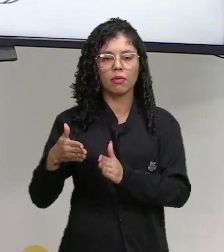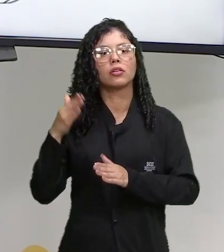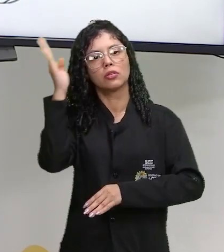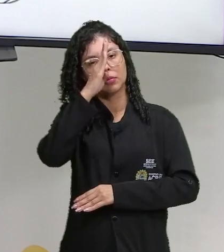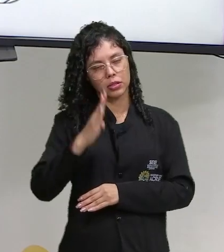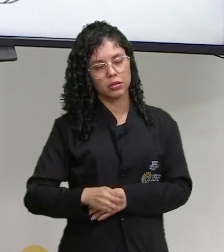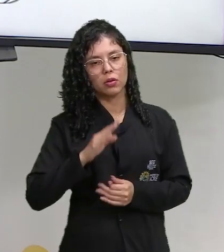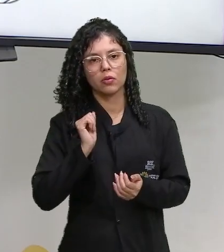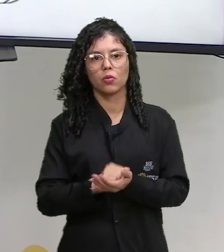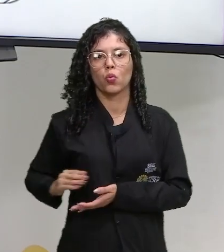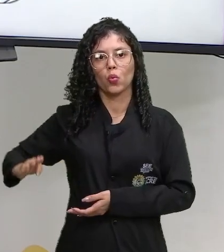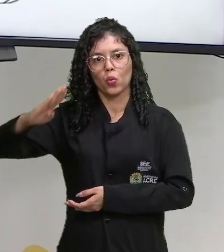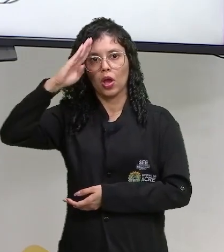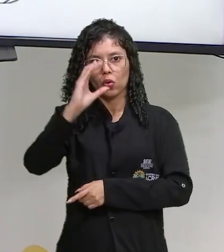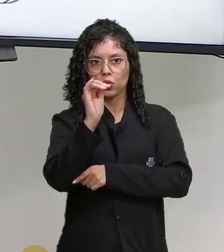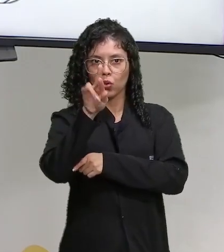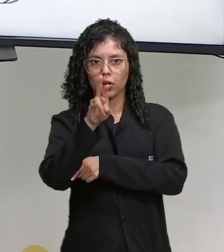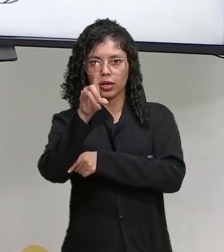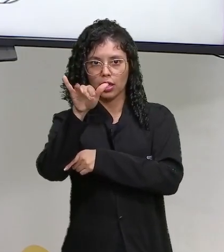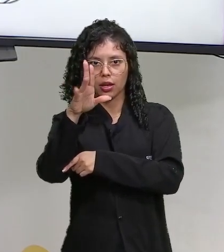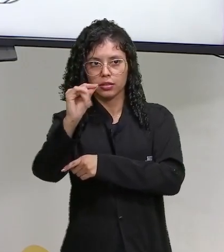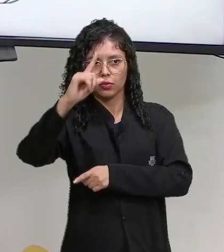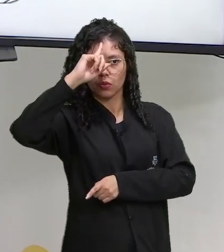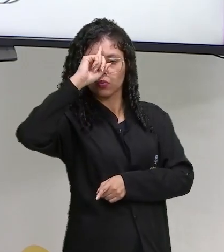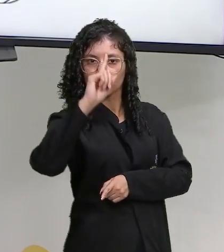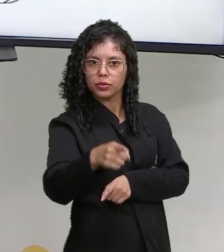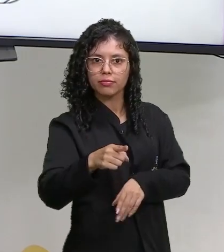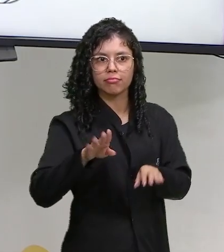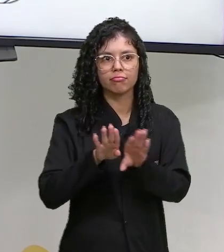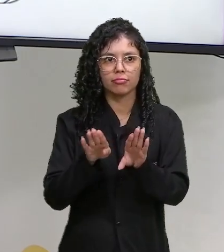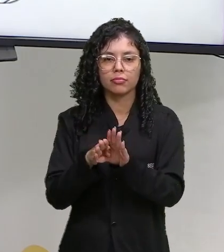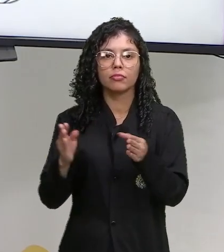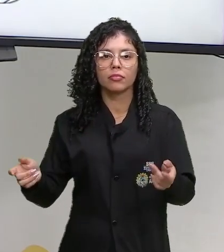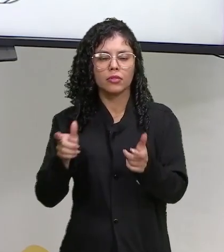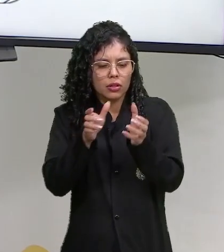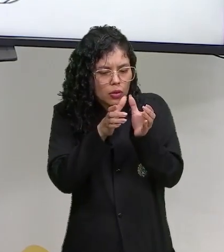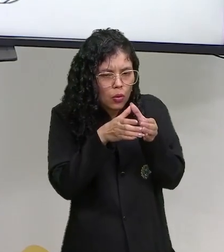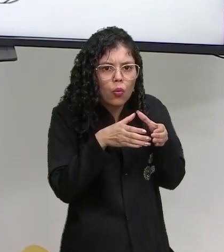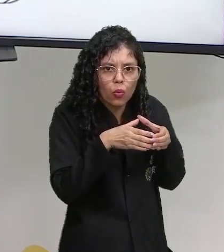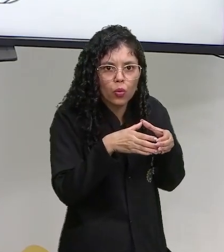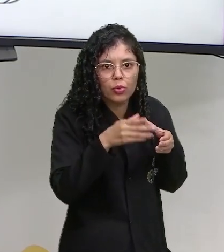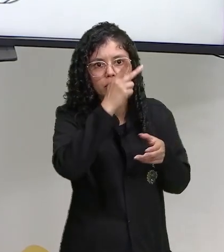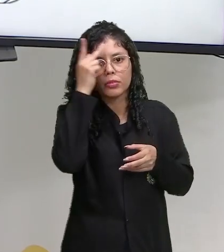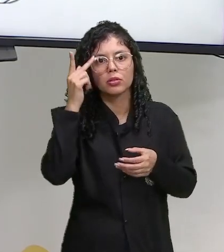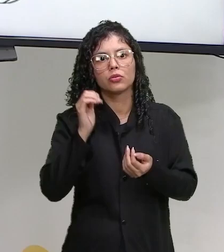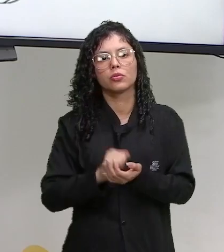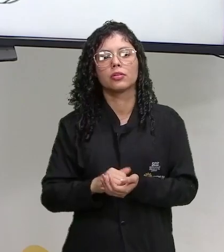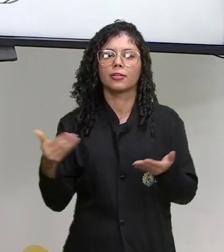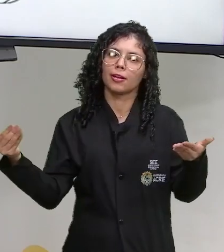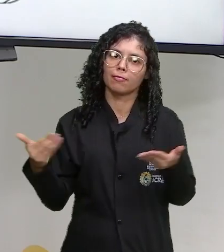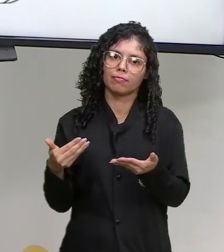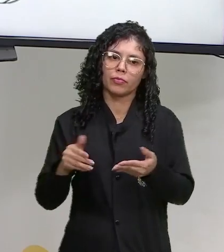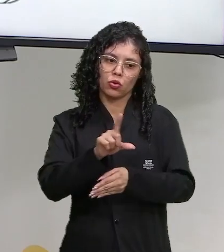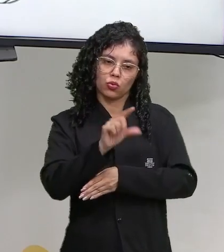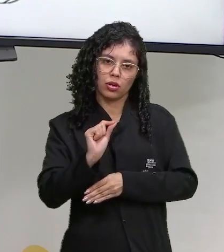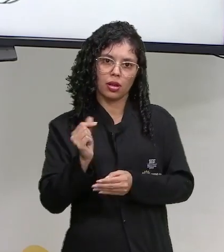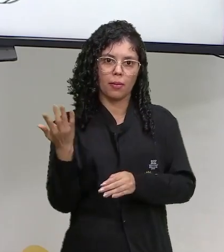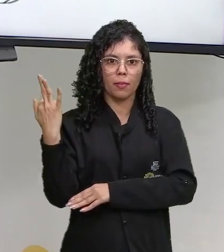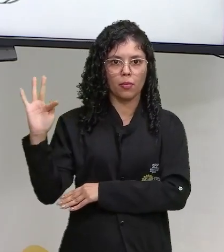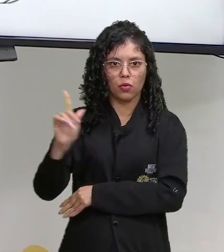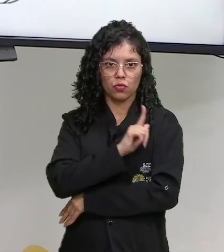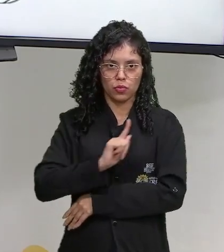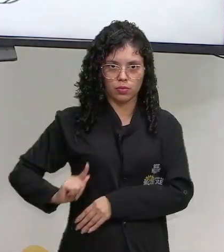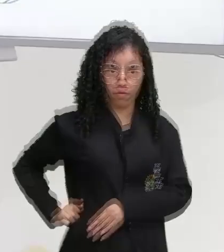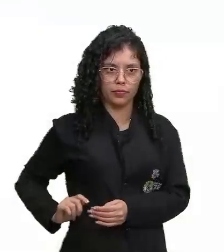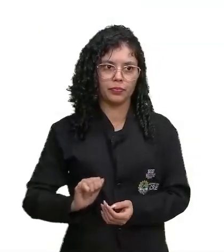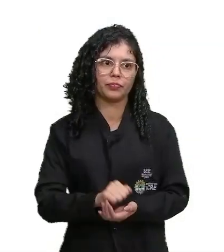Brasil é o coronelismo. Tá? Um chefe local que comandava aquela pequena população que não era assistida pelo governo federal.